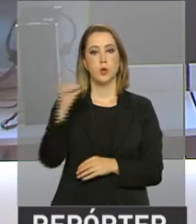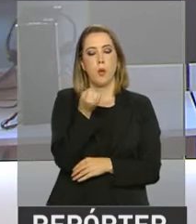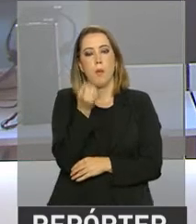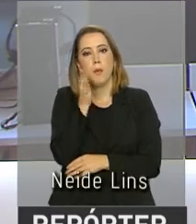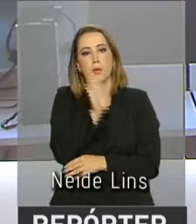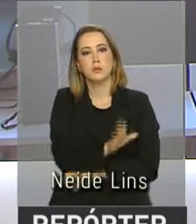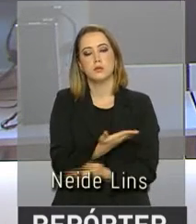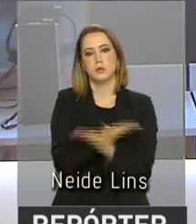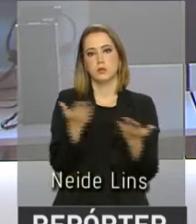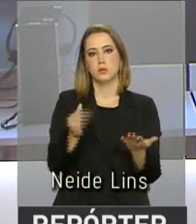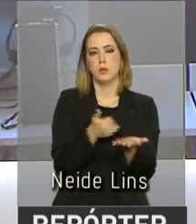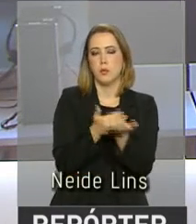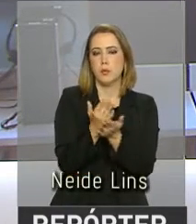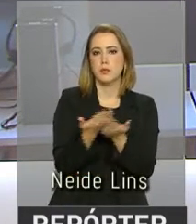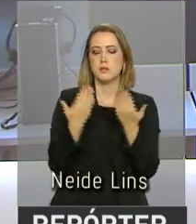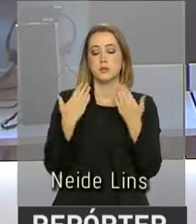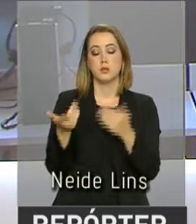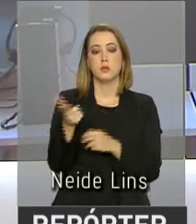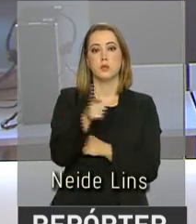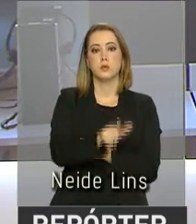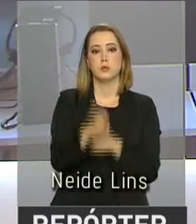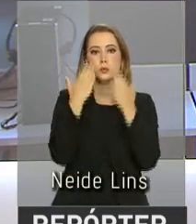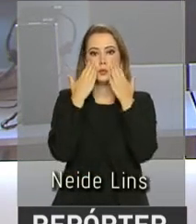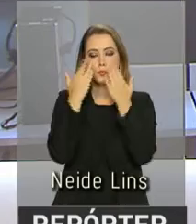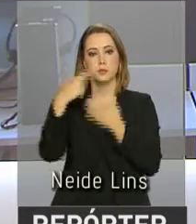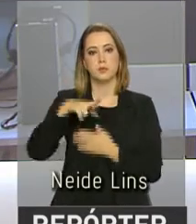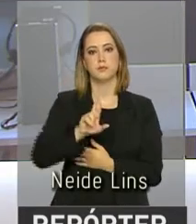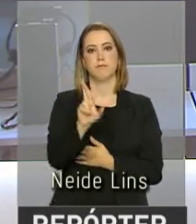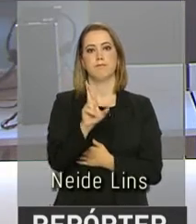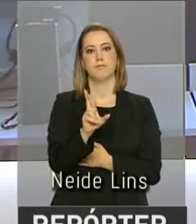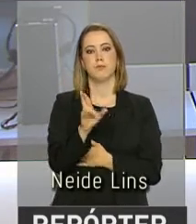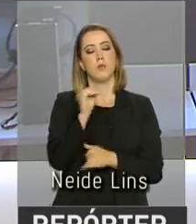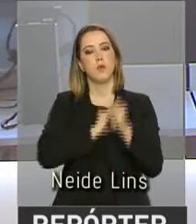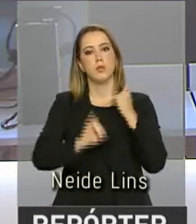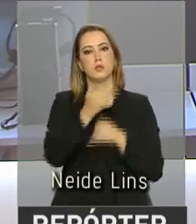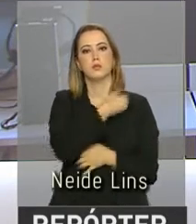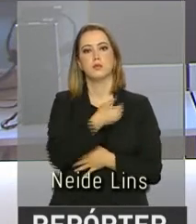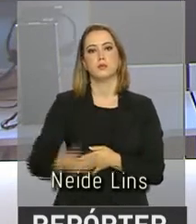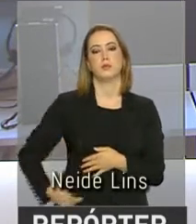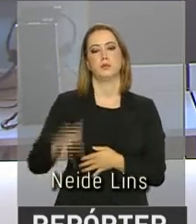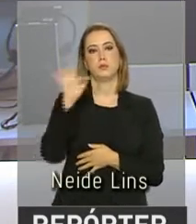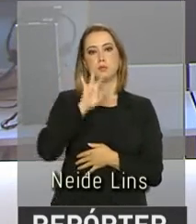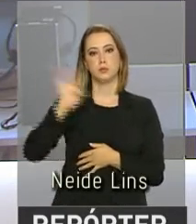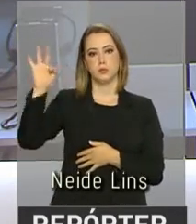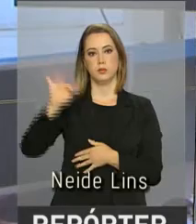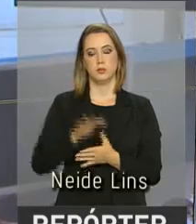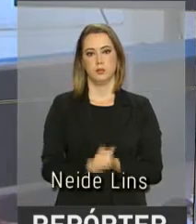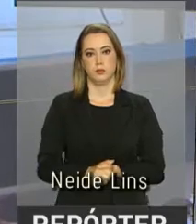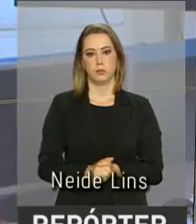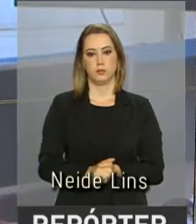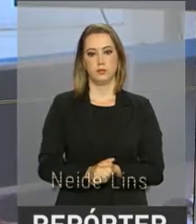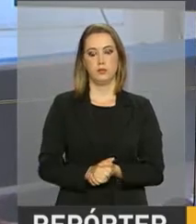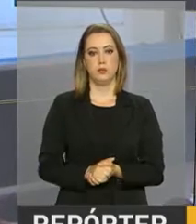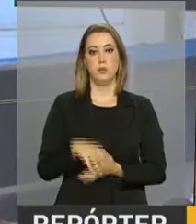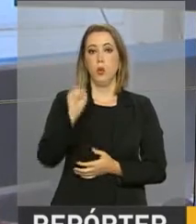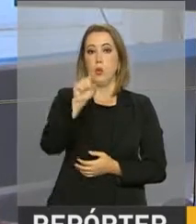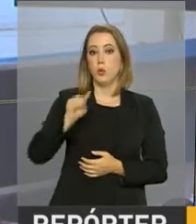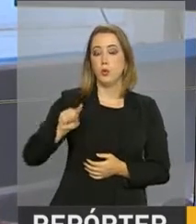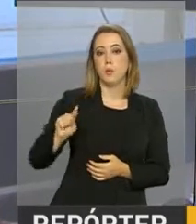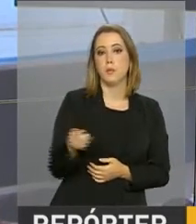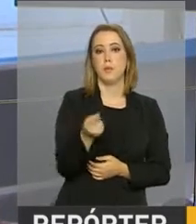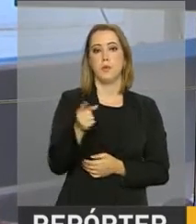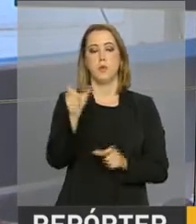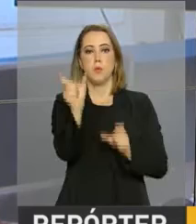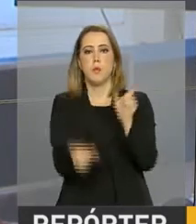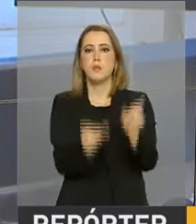Olá, uma ótima tarde para você. Começa agora mais uma edição do Repórter NBR com as notícias do governo federal. 8 mil pessoas